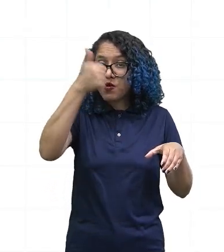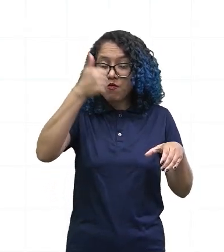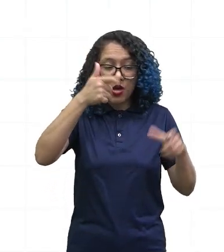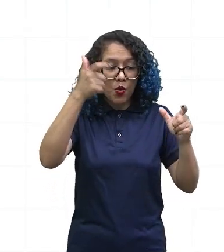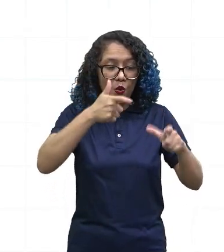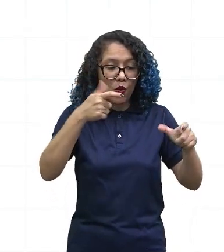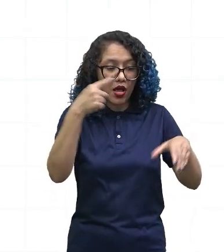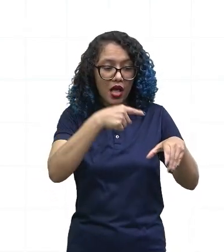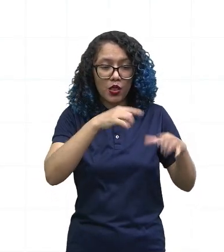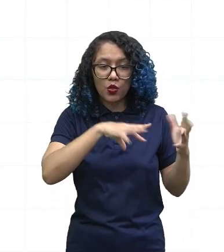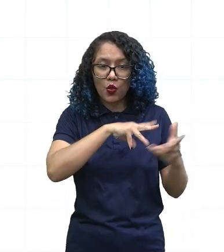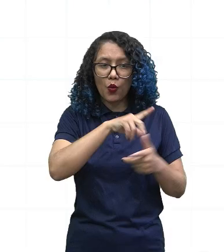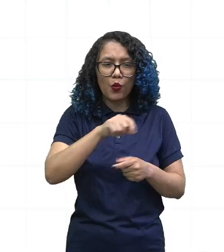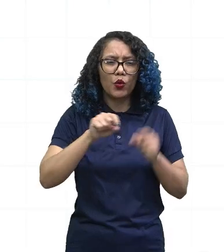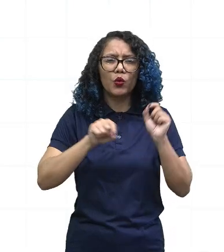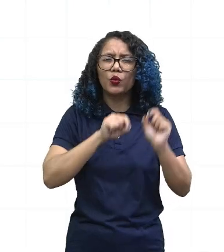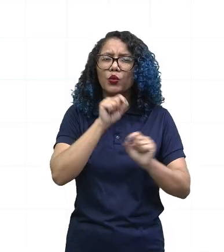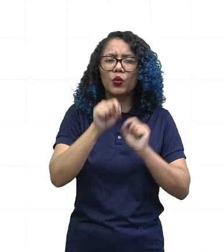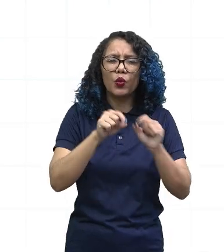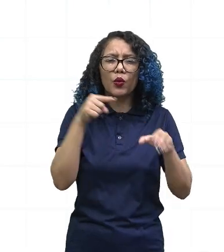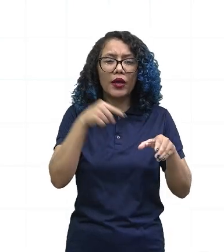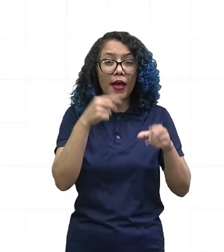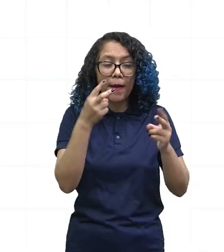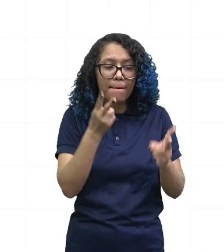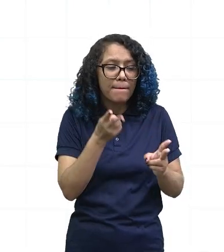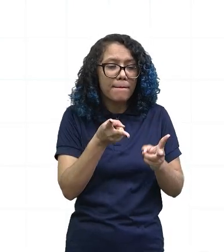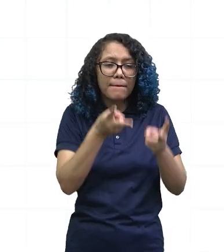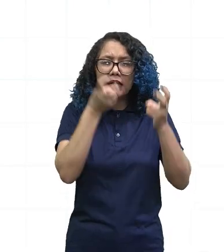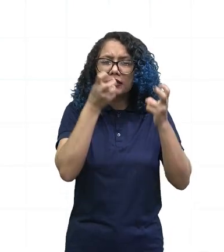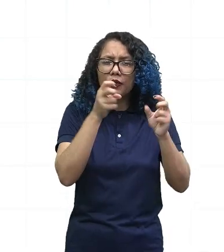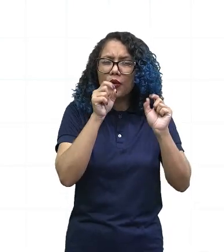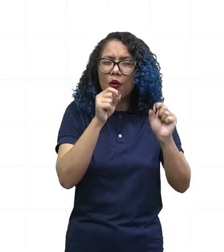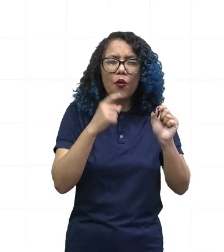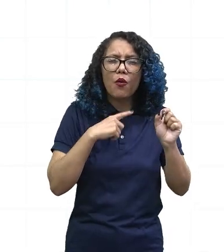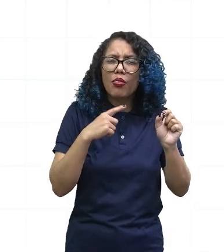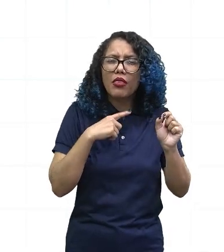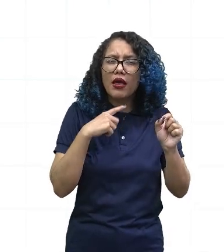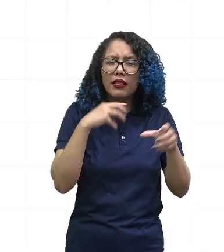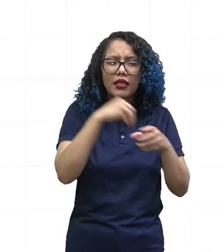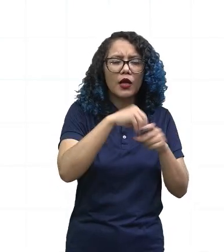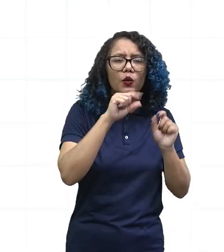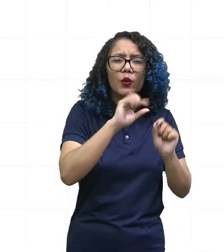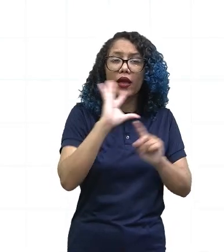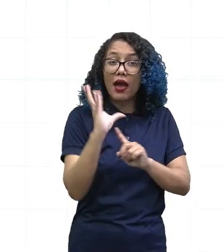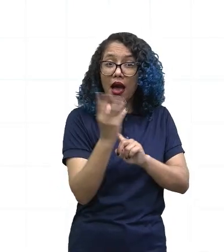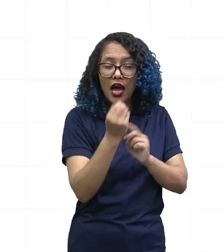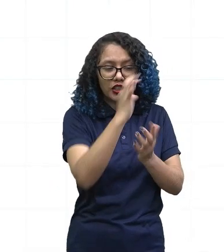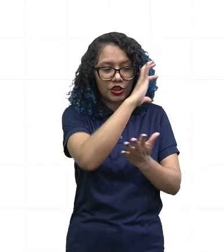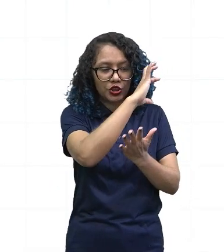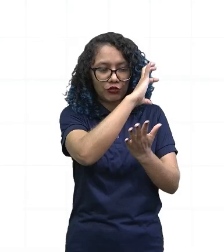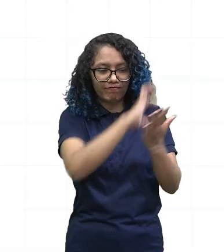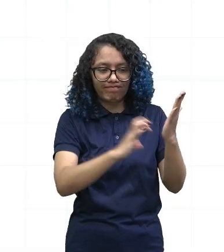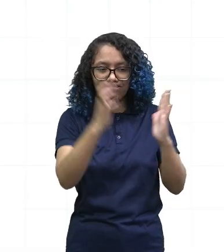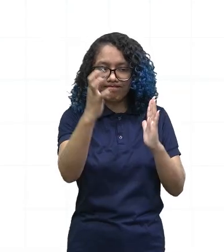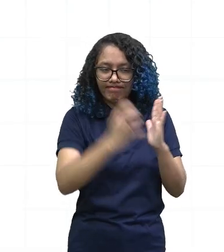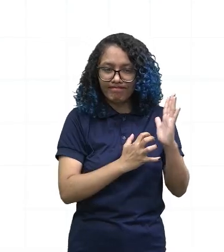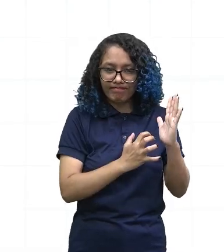do mundo em que se identificou a existência da arte rupestre do